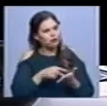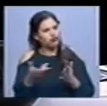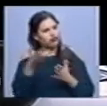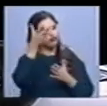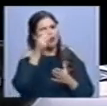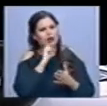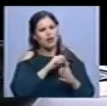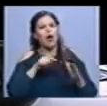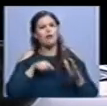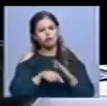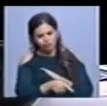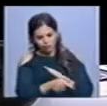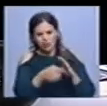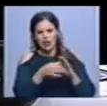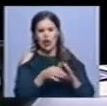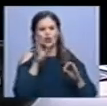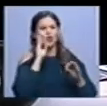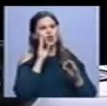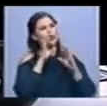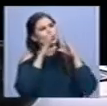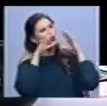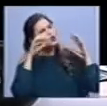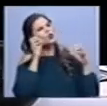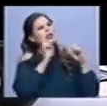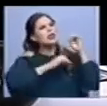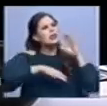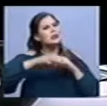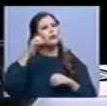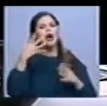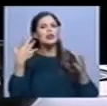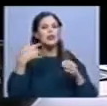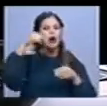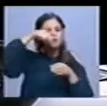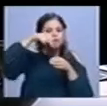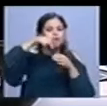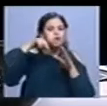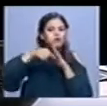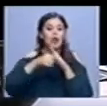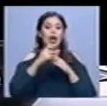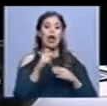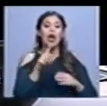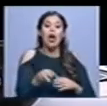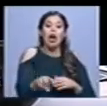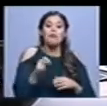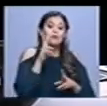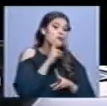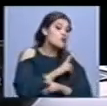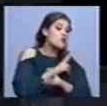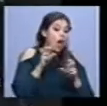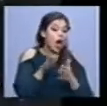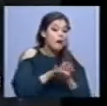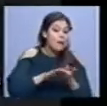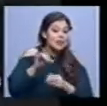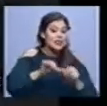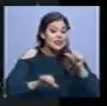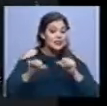perfurar precisamente pela poeira e ver o que está a acontecer por trás dessa poeira. E então o ALMA descobriu então, este composto químico neste